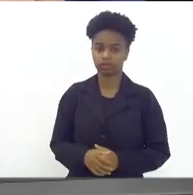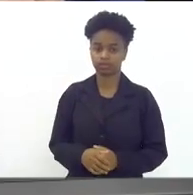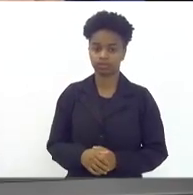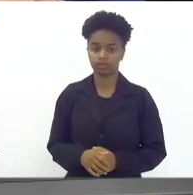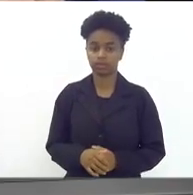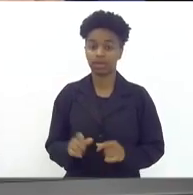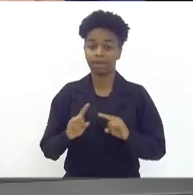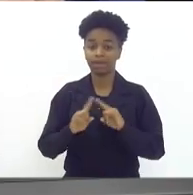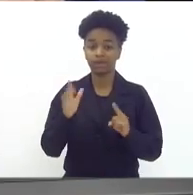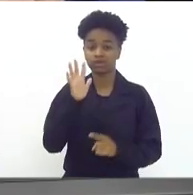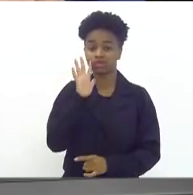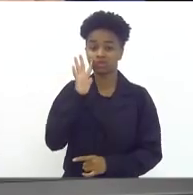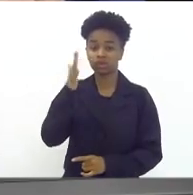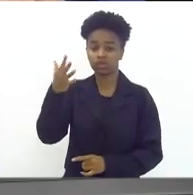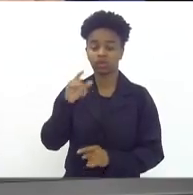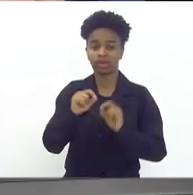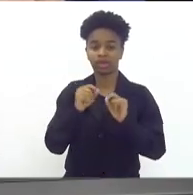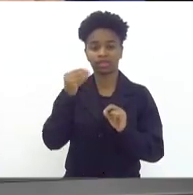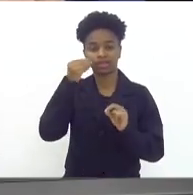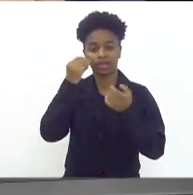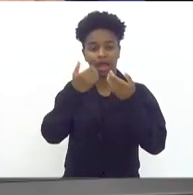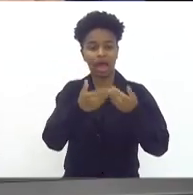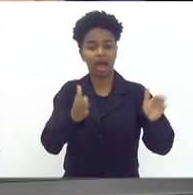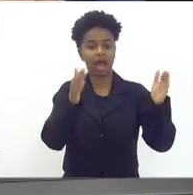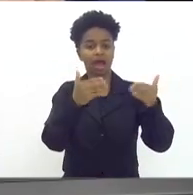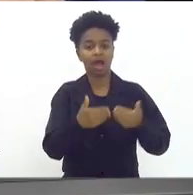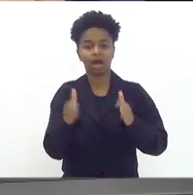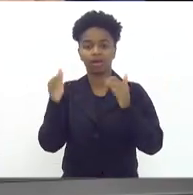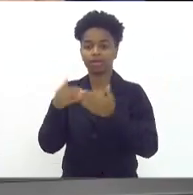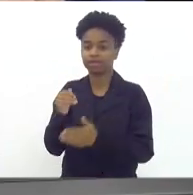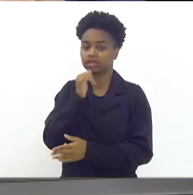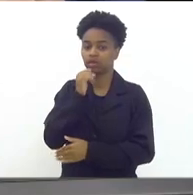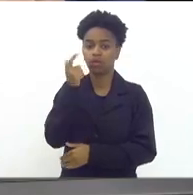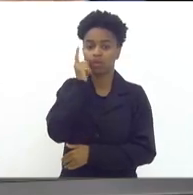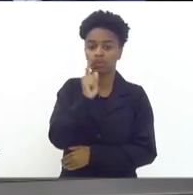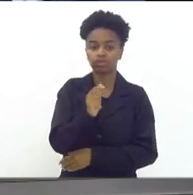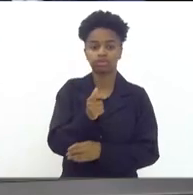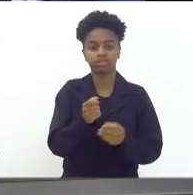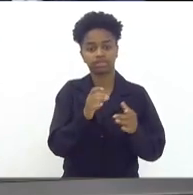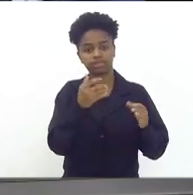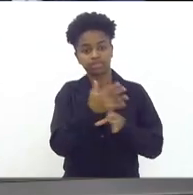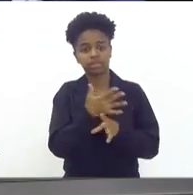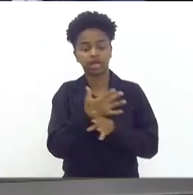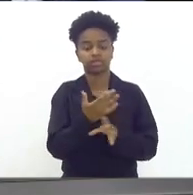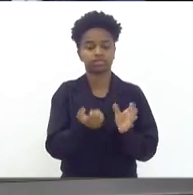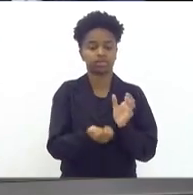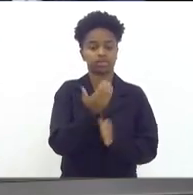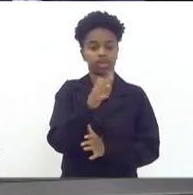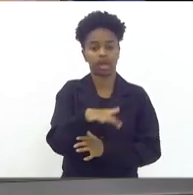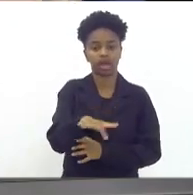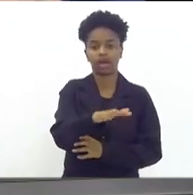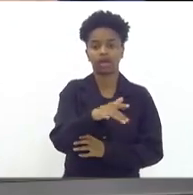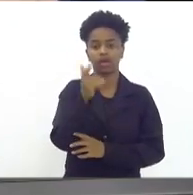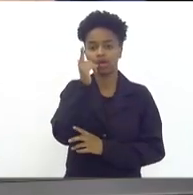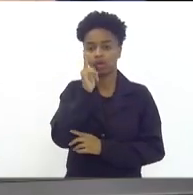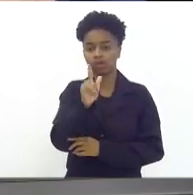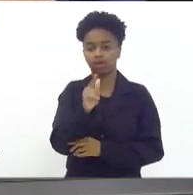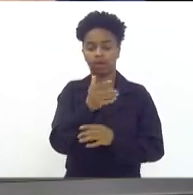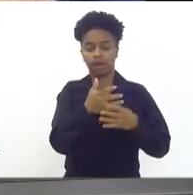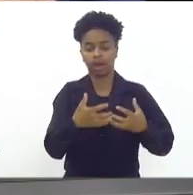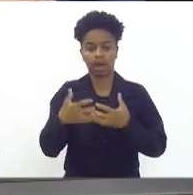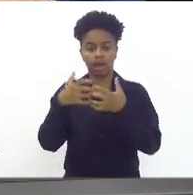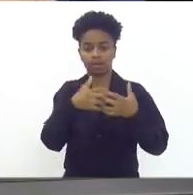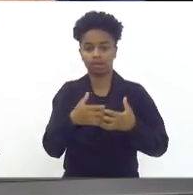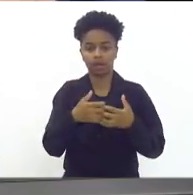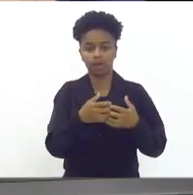é acaba sendo uma solução viável para você abrir mercados Então você consegue para o município construir só a rede local abastecer por caminhão e